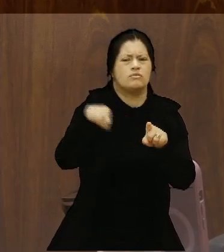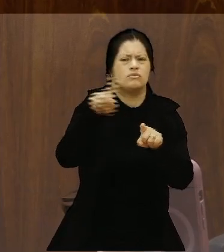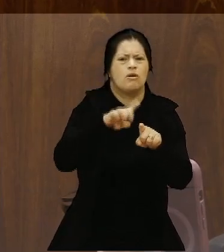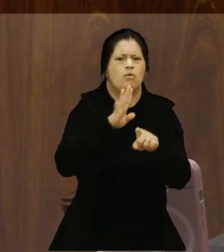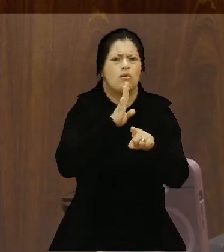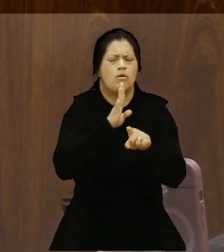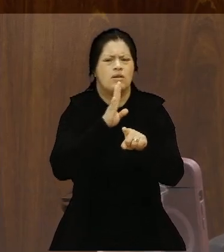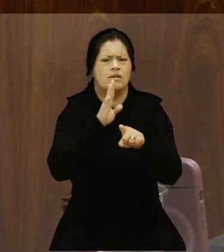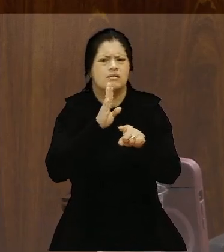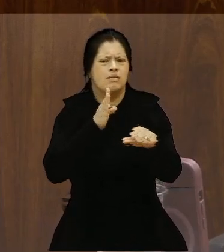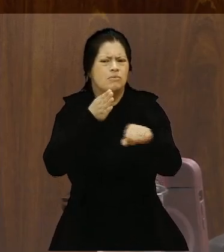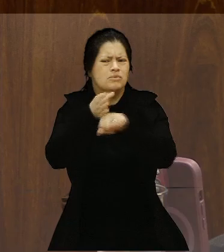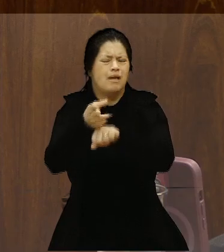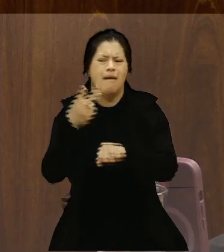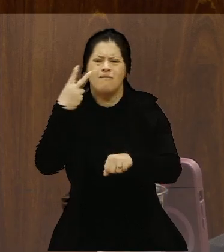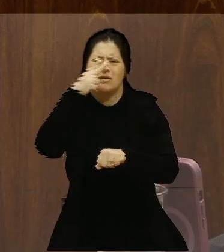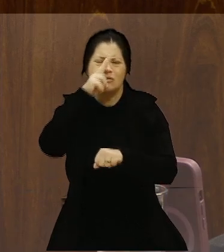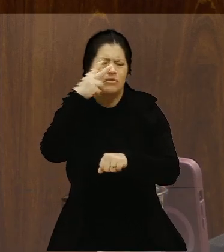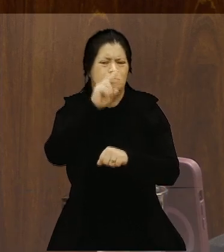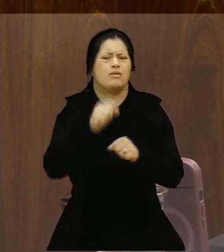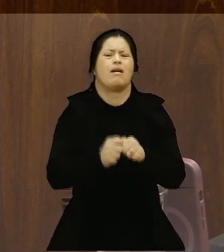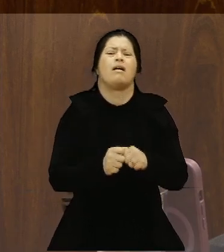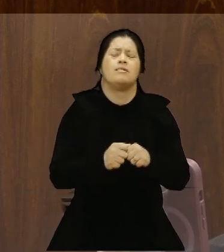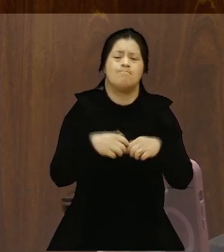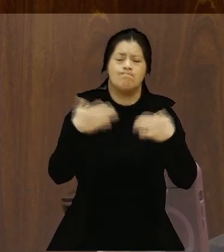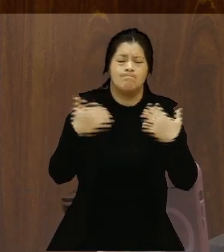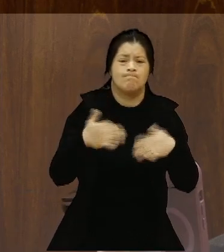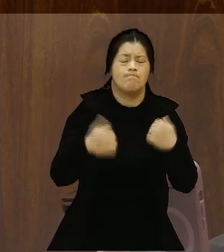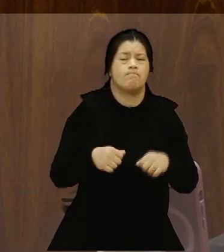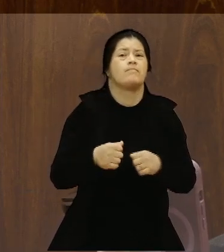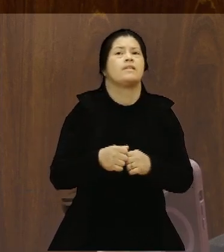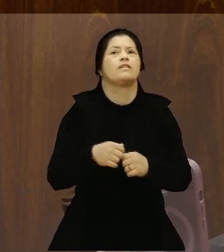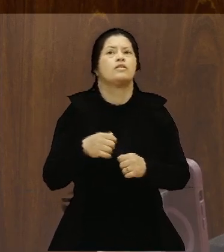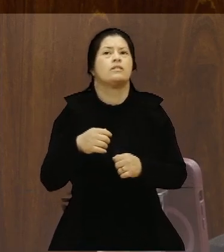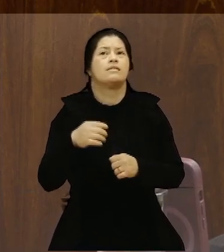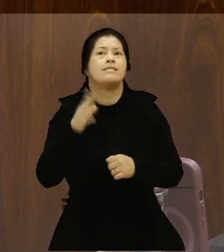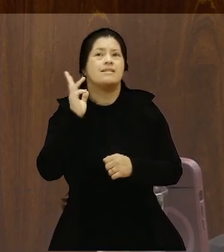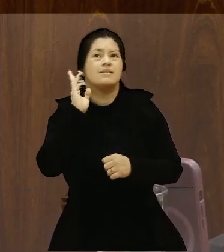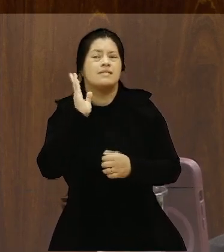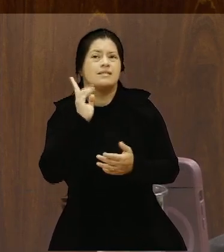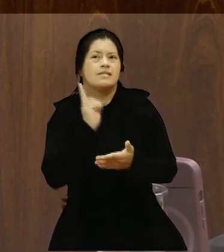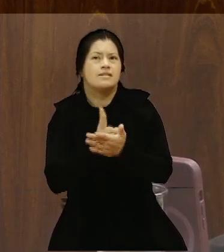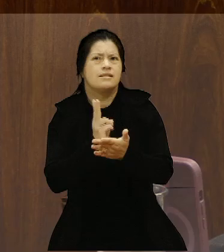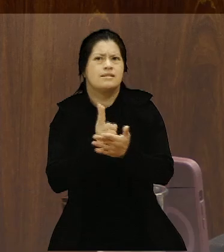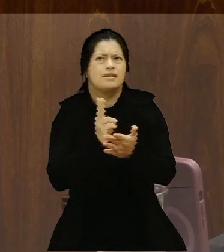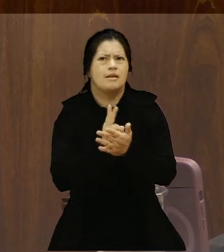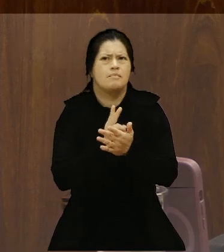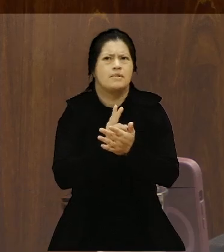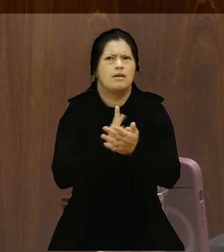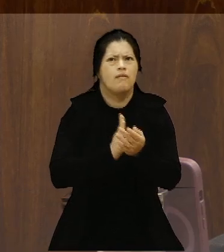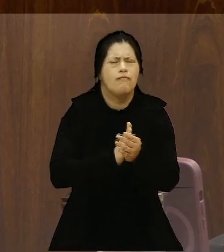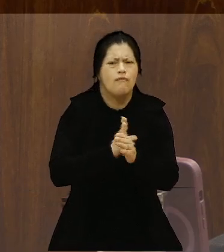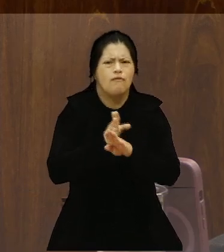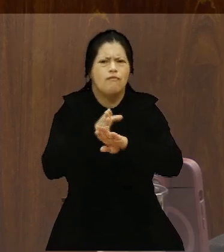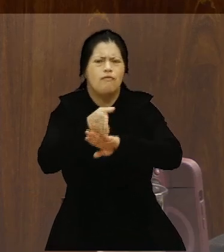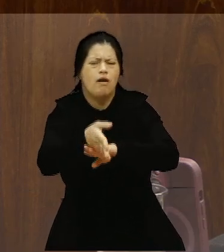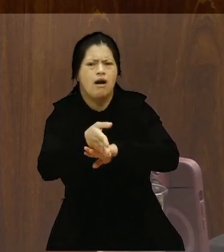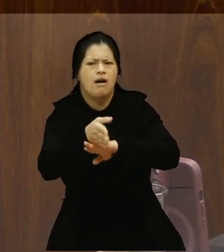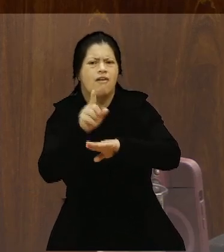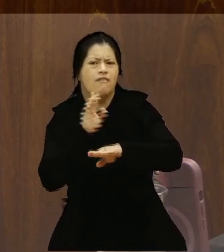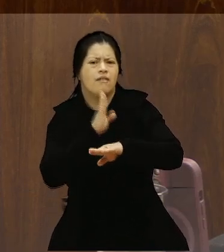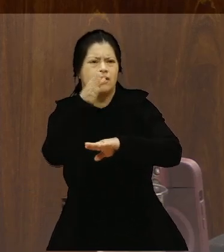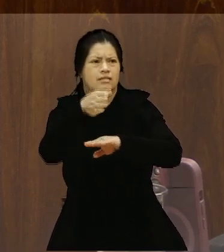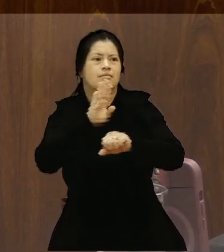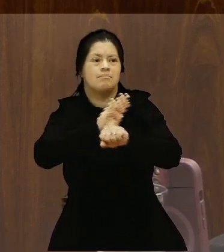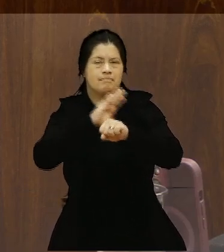é uma entrada muito perigosa. E eu digo por mim, assim, sempre que a gente está indo em direção ao bairro e vai entrar